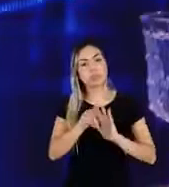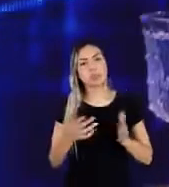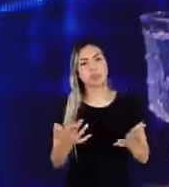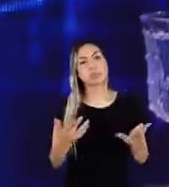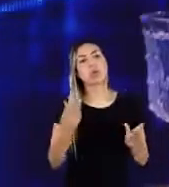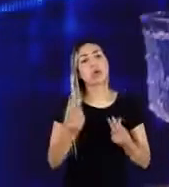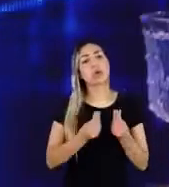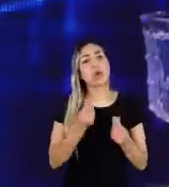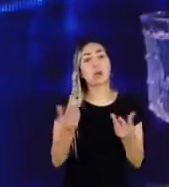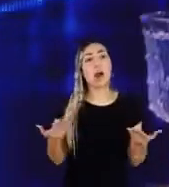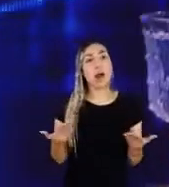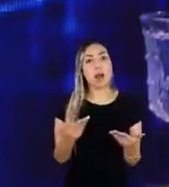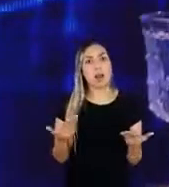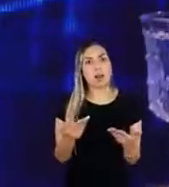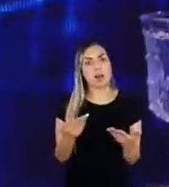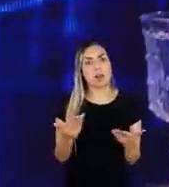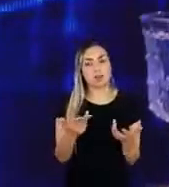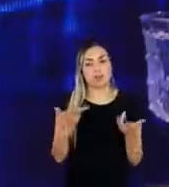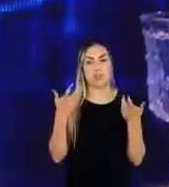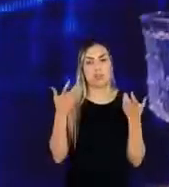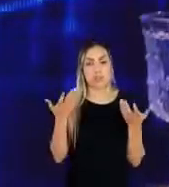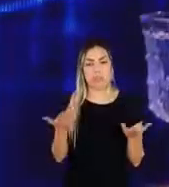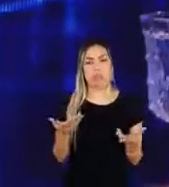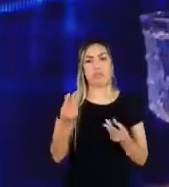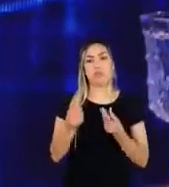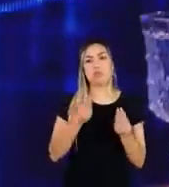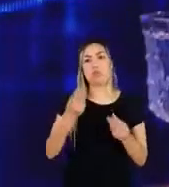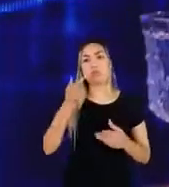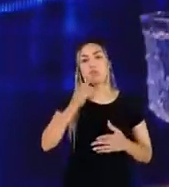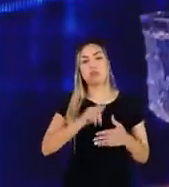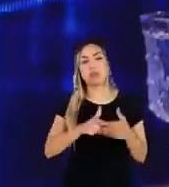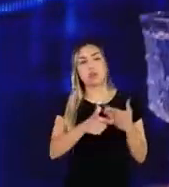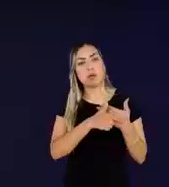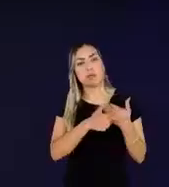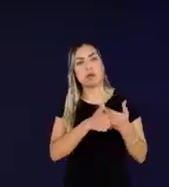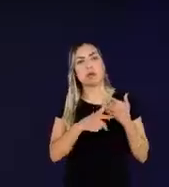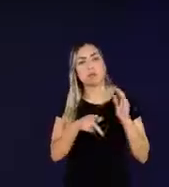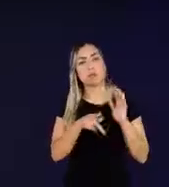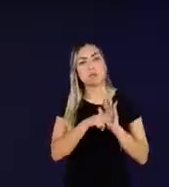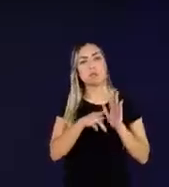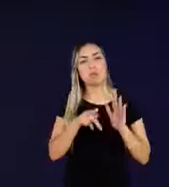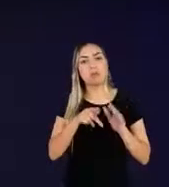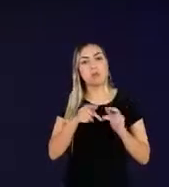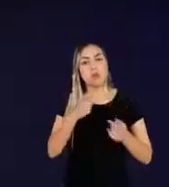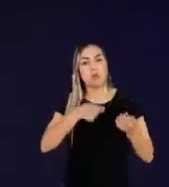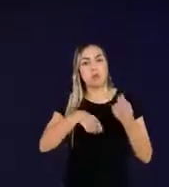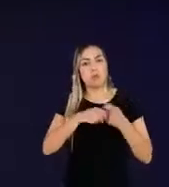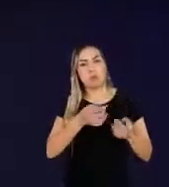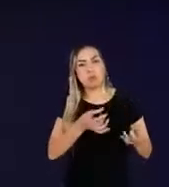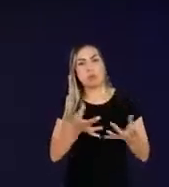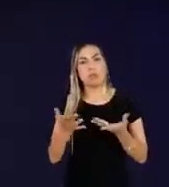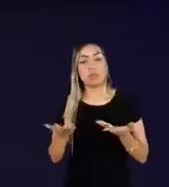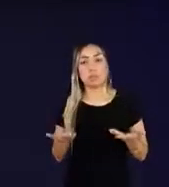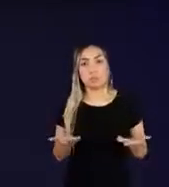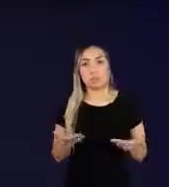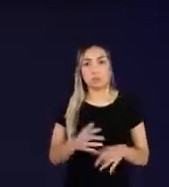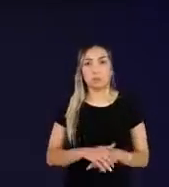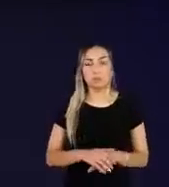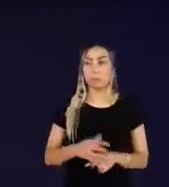de mercado a gente cria e define o papel do comercializador de última instância? Posso começar,